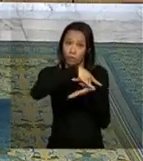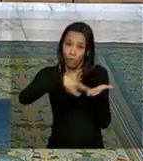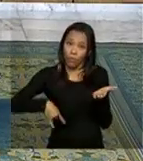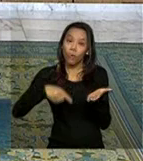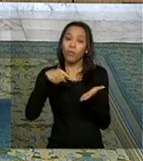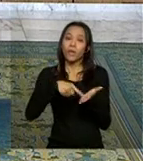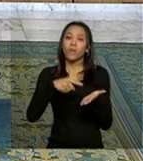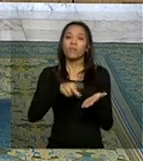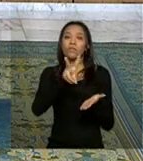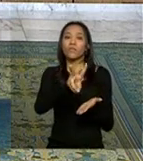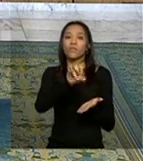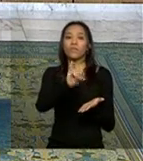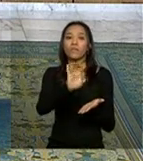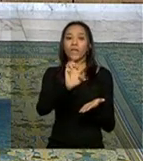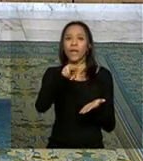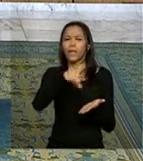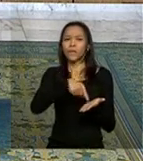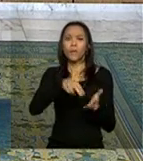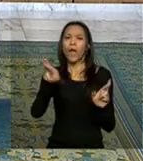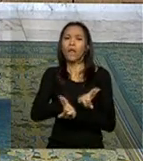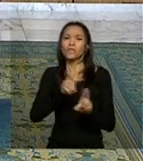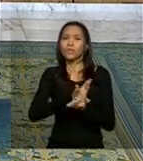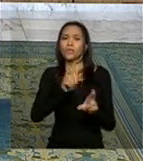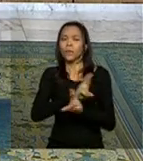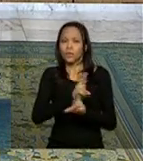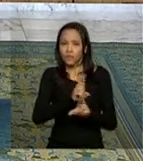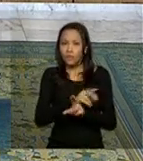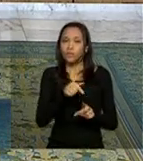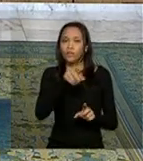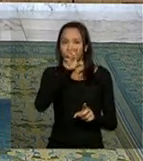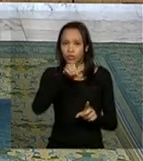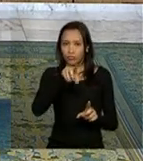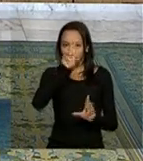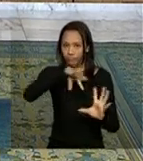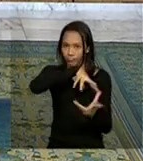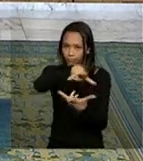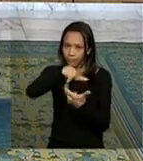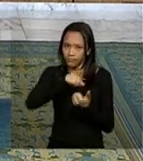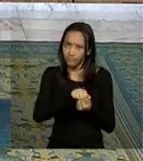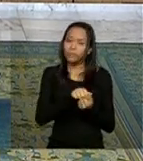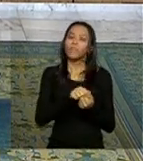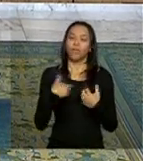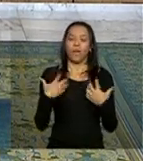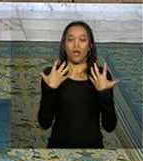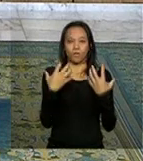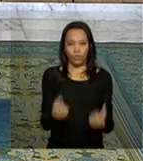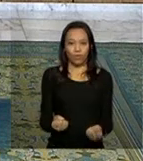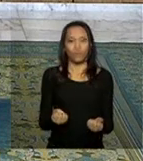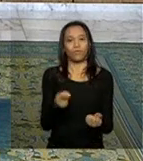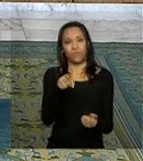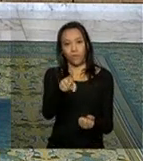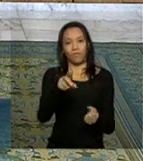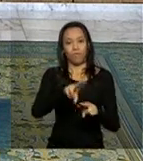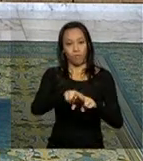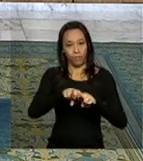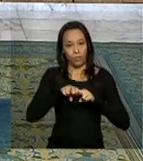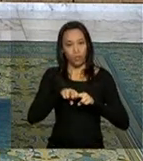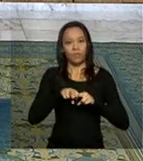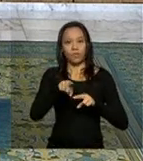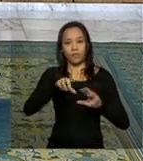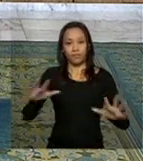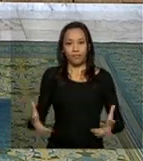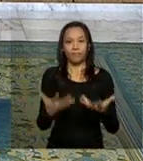Relações Diplomáticas, o embaixador ou embaixadora assume oficialmente suas funções a partir desta cerimônia de entrega